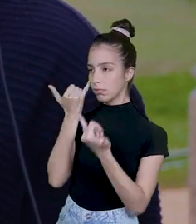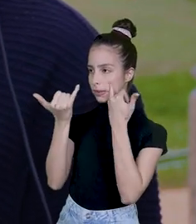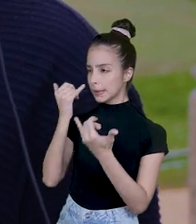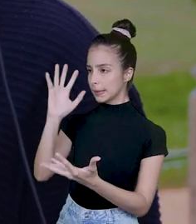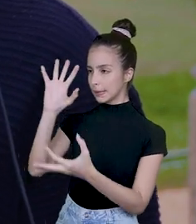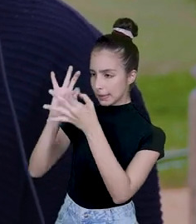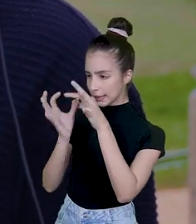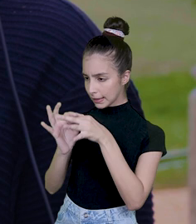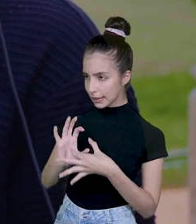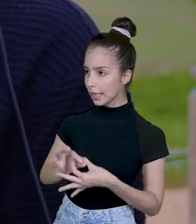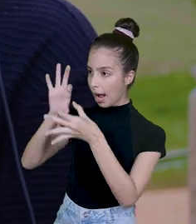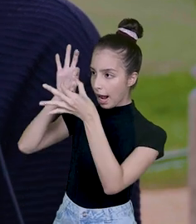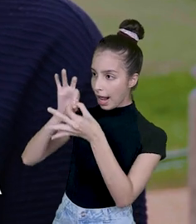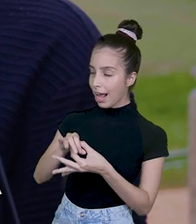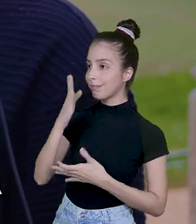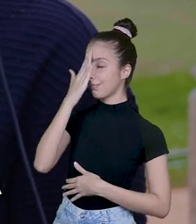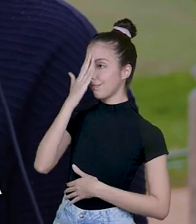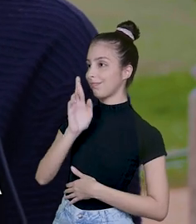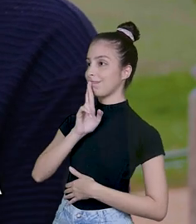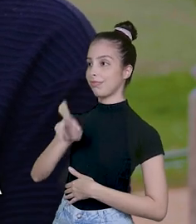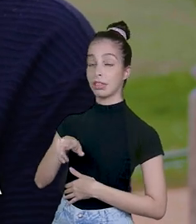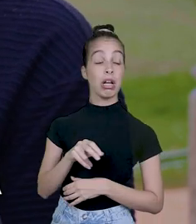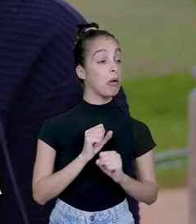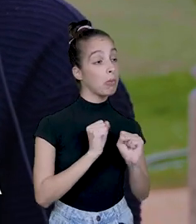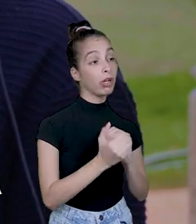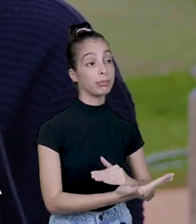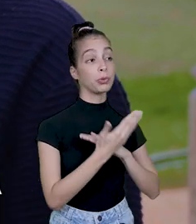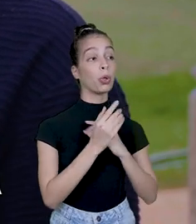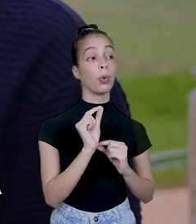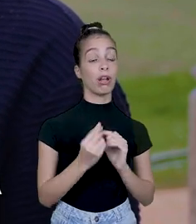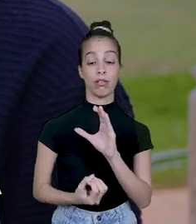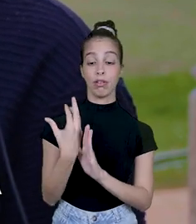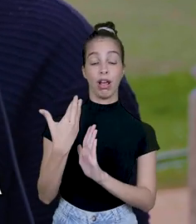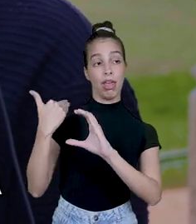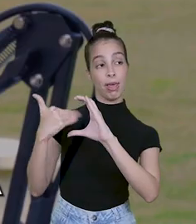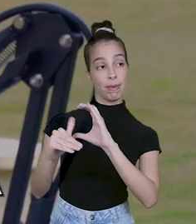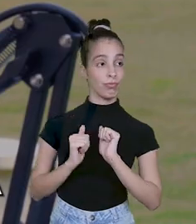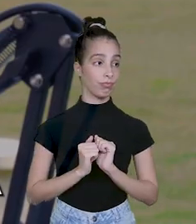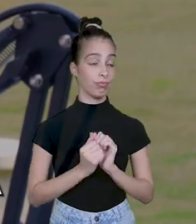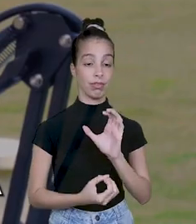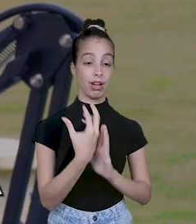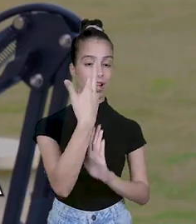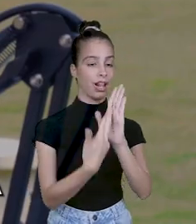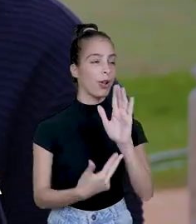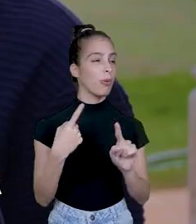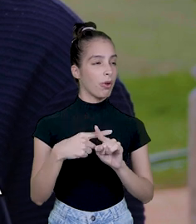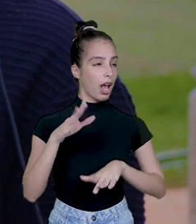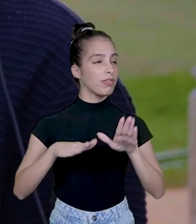textos originais isso ajuda muito a gente por exemplo para criar e-mails para criar relatórios não fica aquela coisa muito